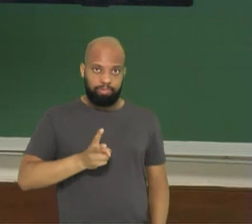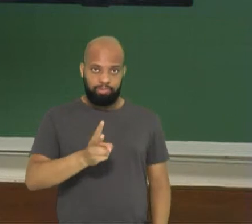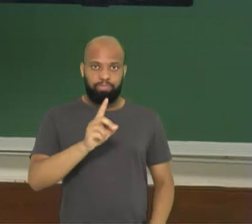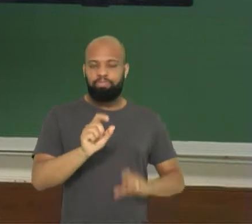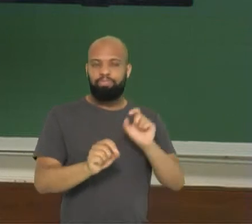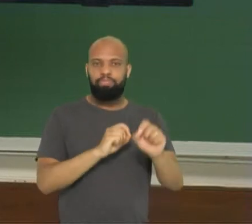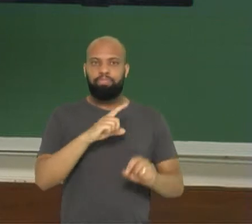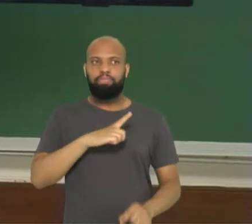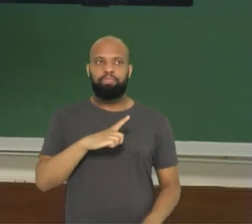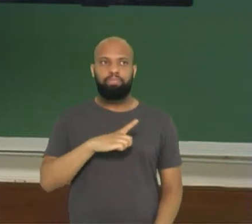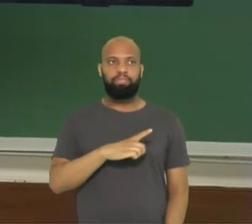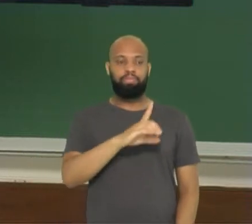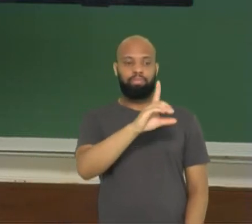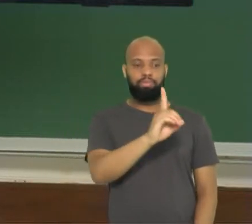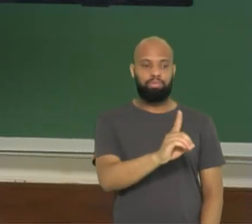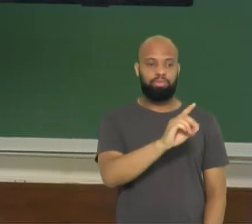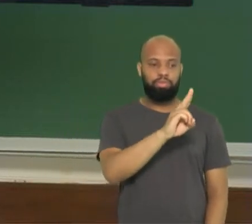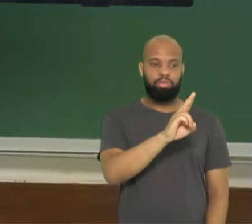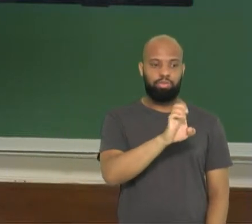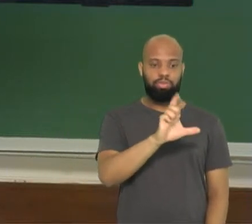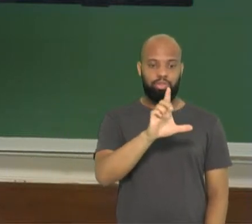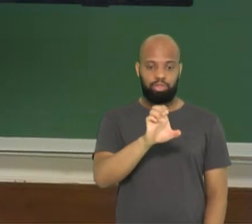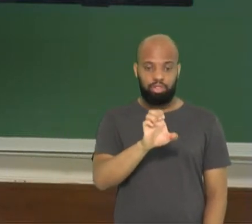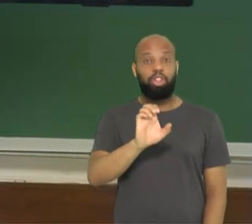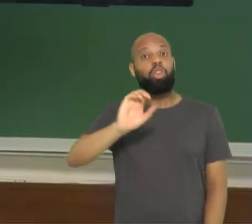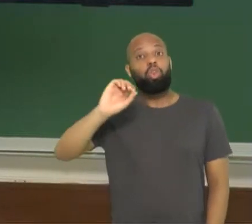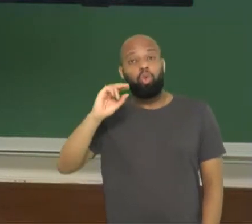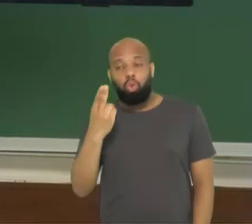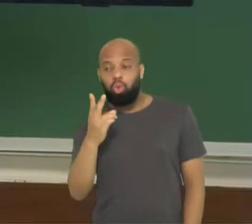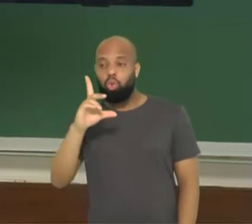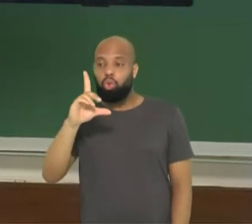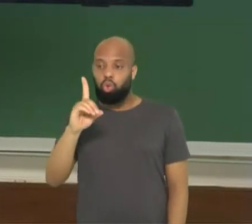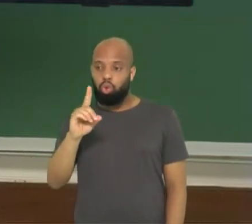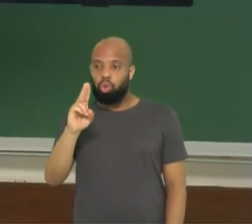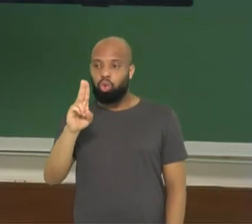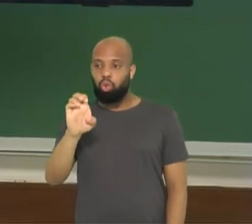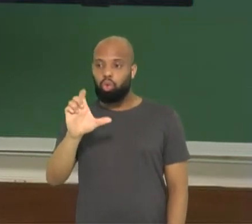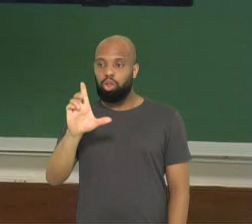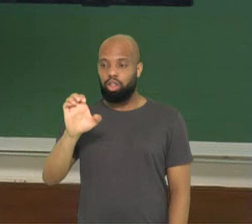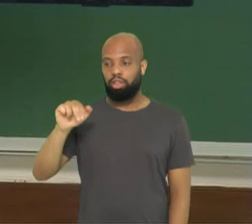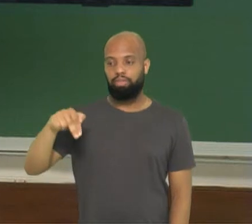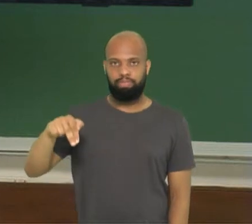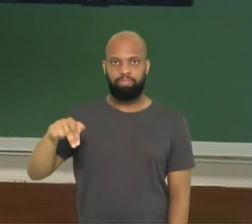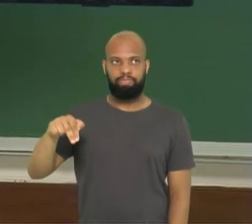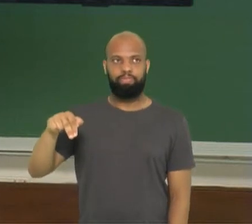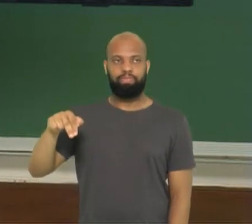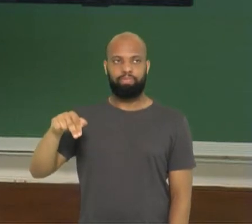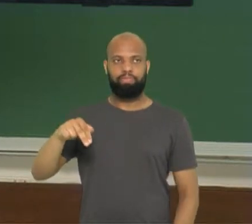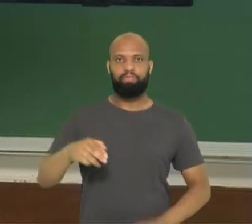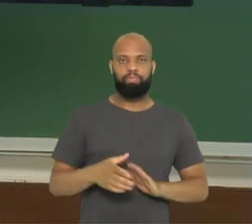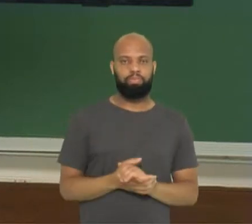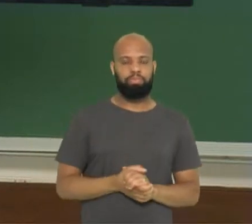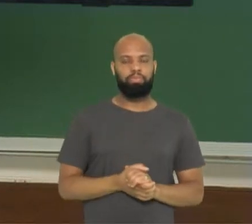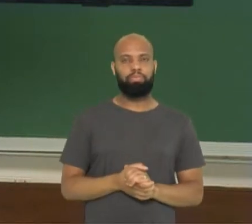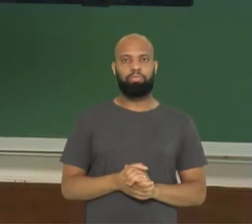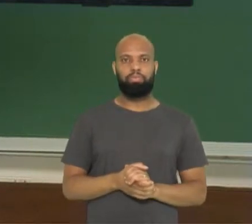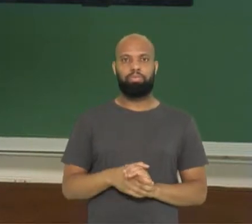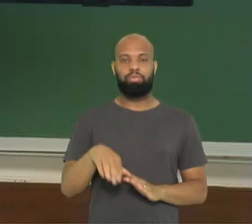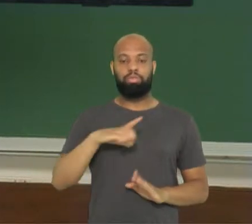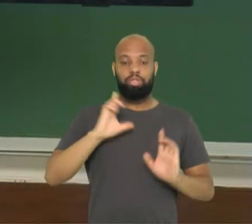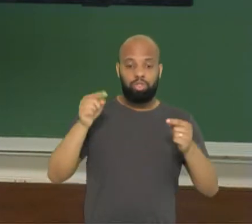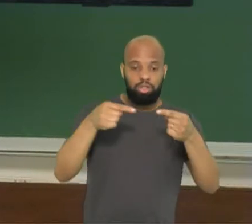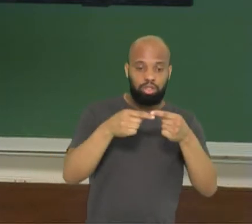o duele, o duelen, a él le duele, a ella le duele, a